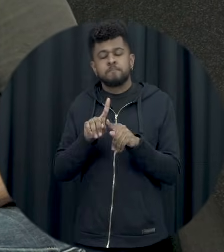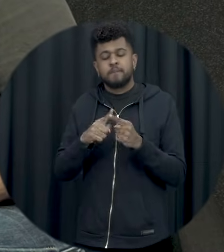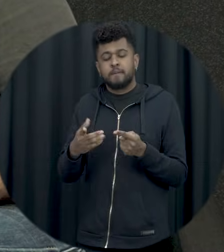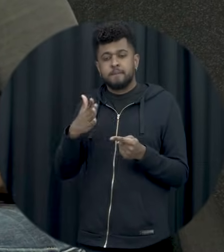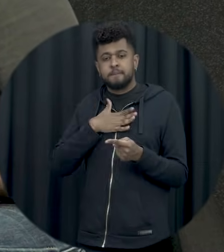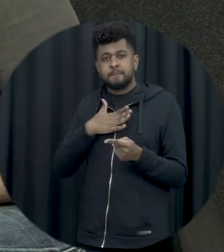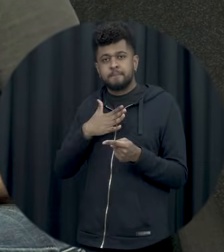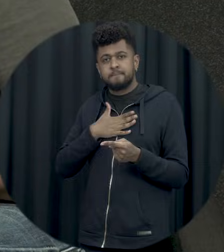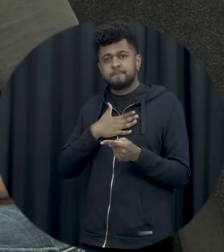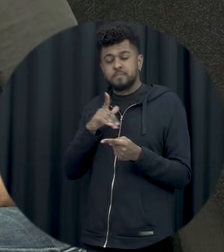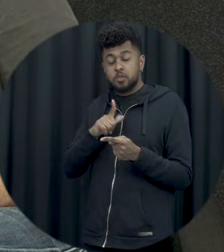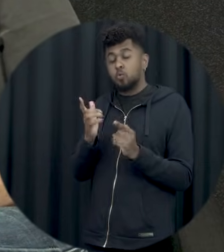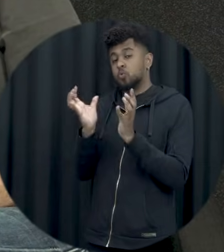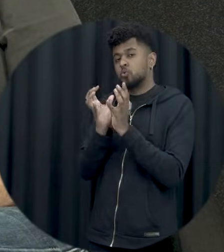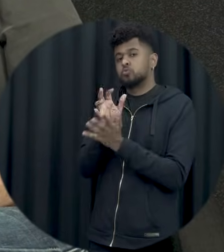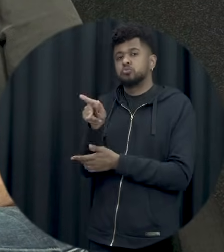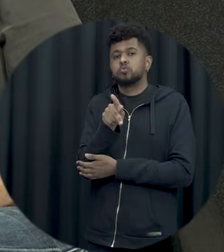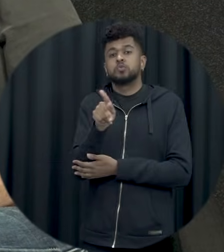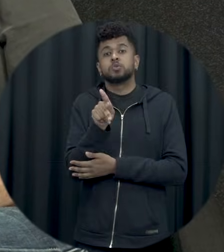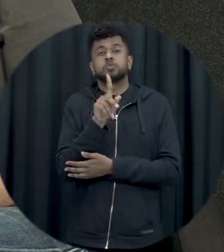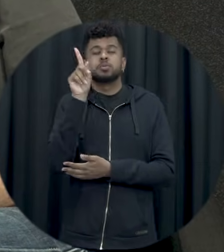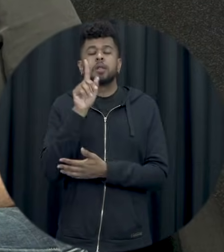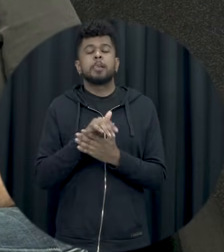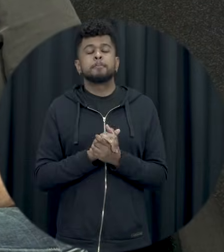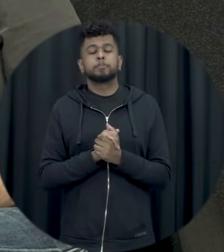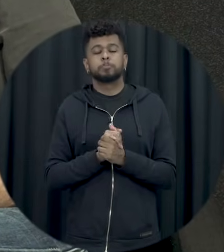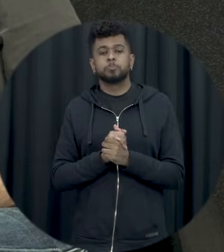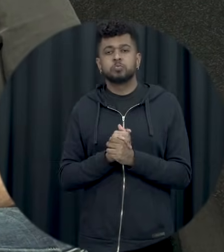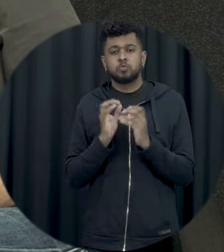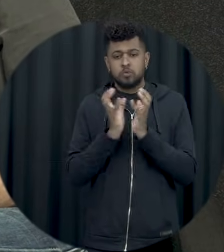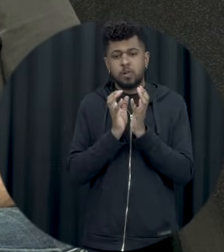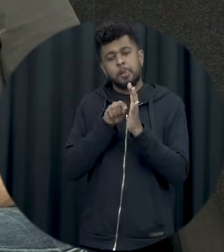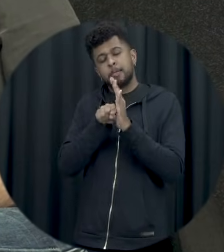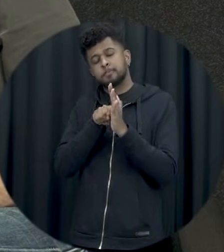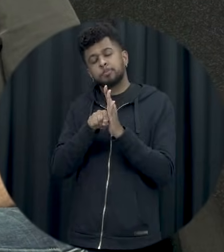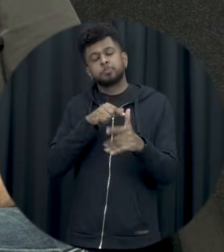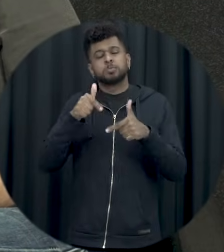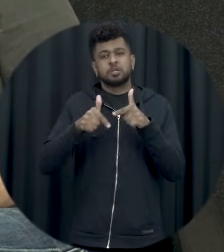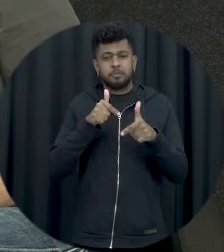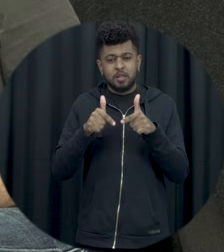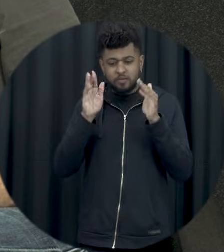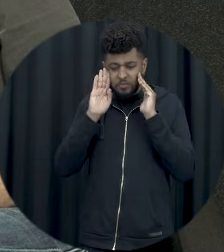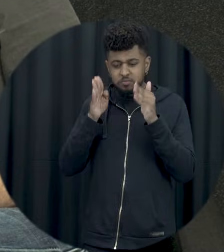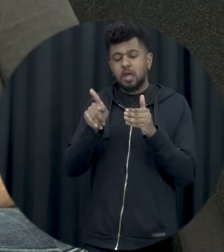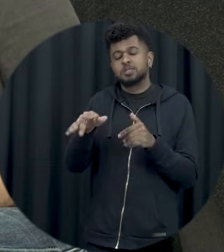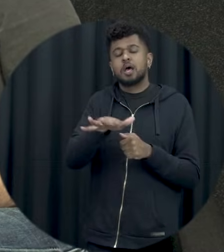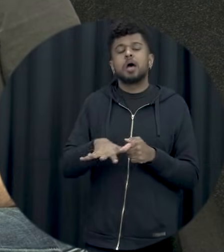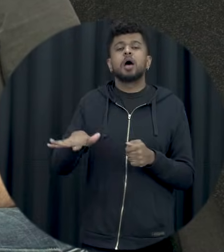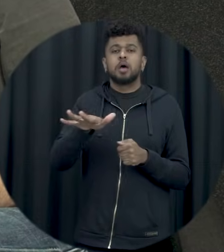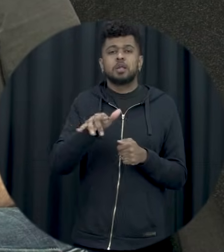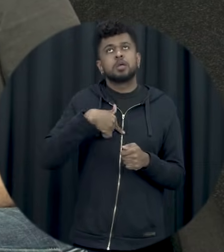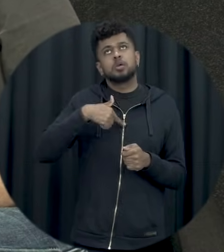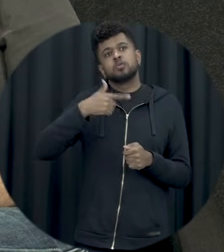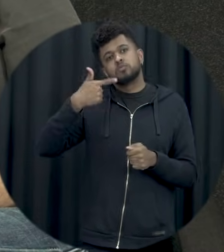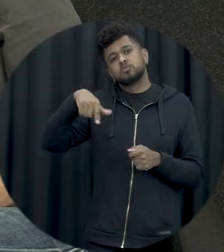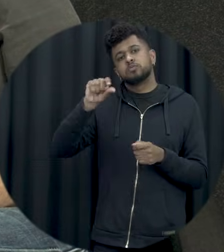lá tinha um grupo de professoras, professores, um grupo de pesquisa que trabalhava exatamente nessa área, e aí foi que, de um belo